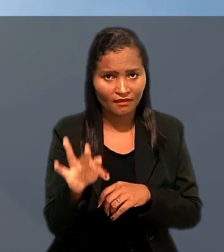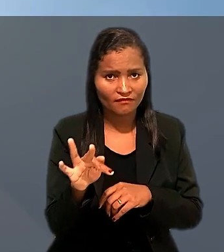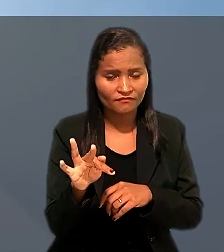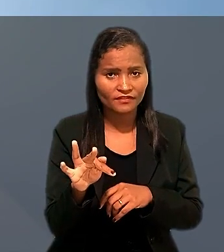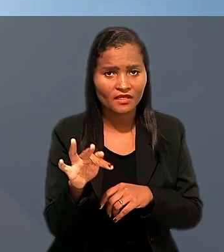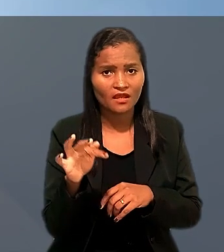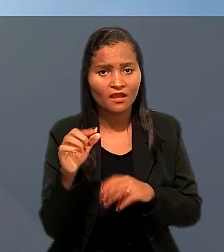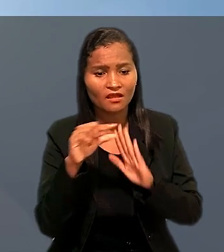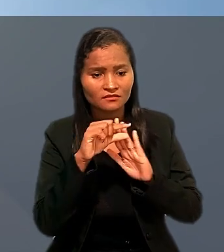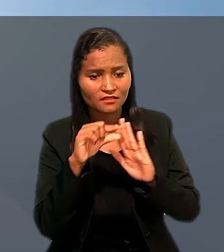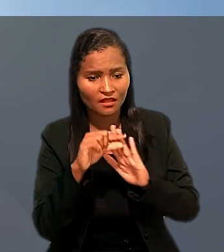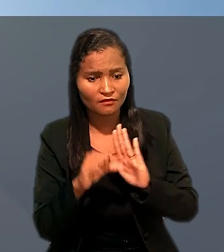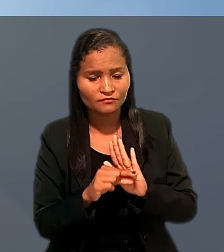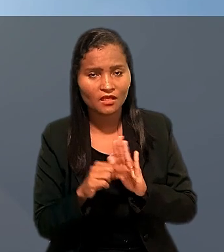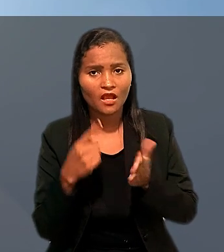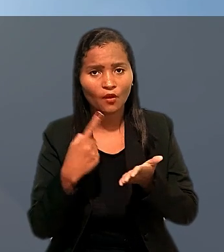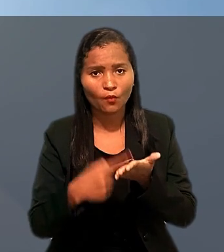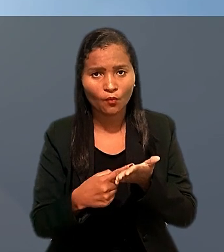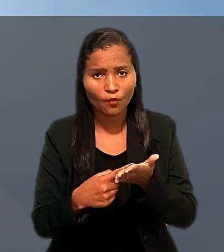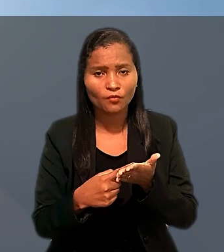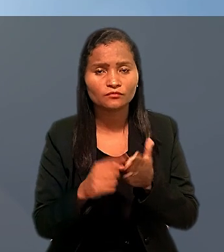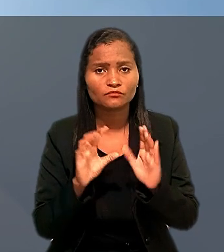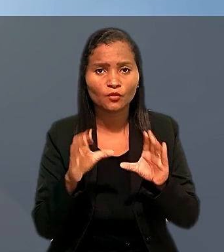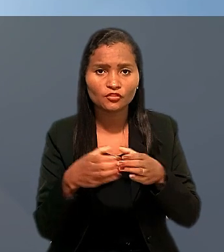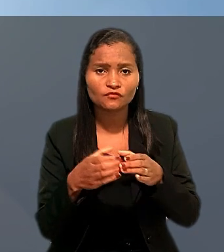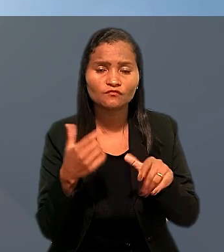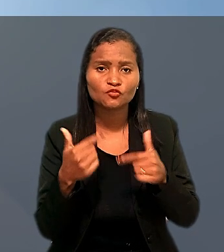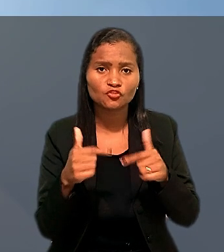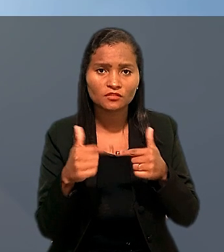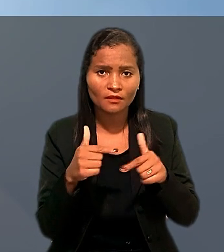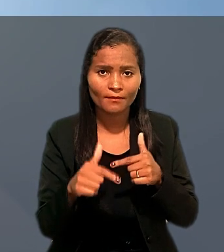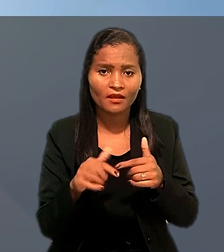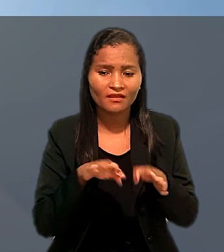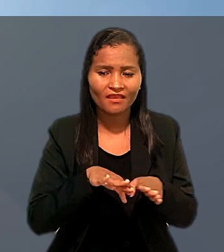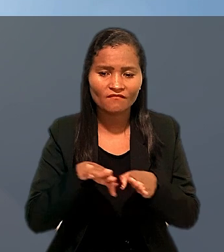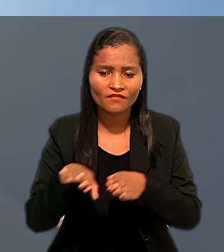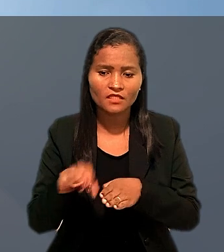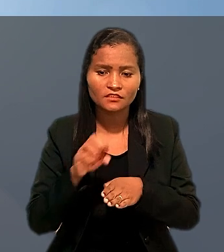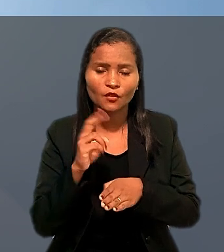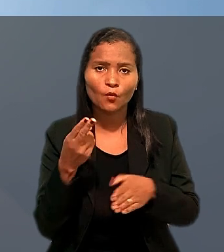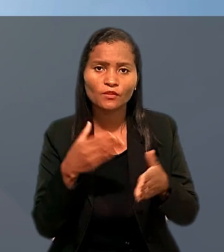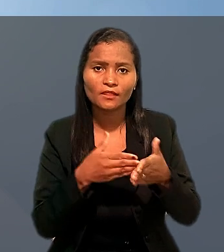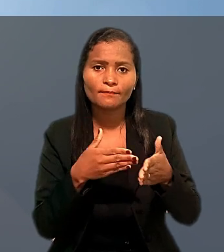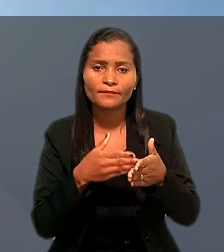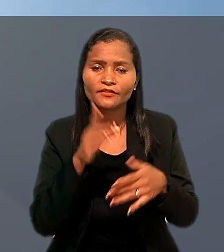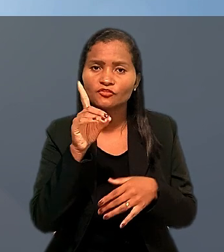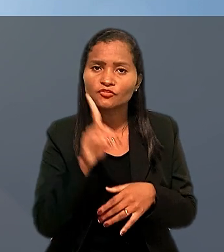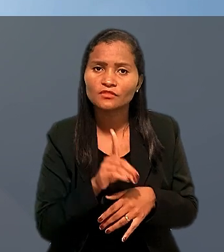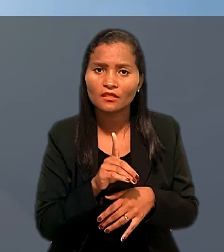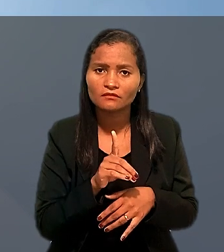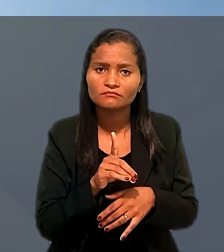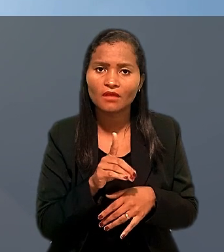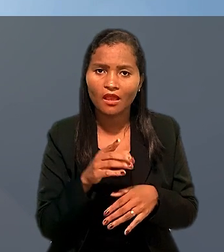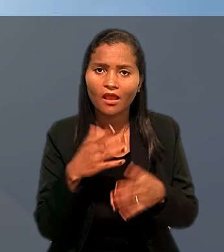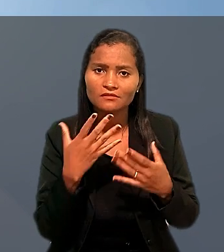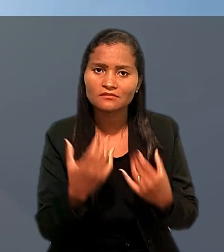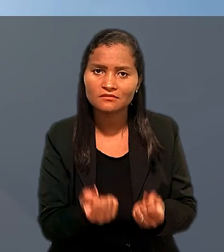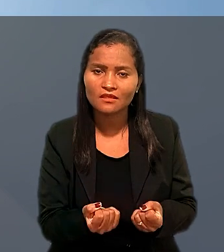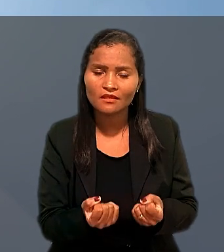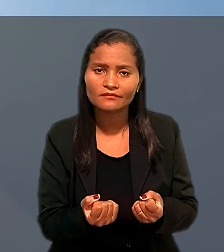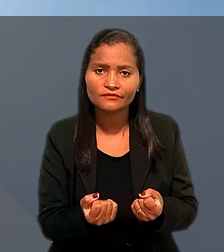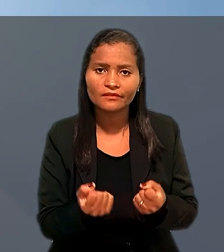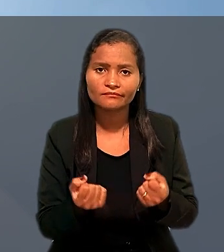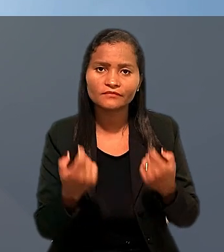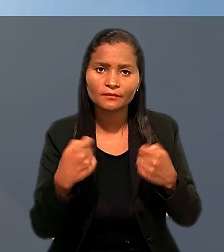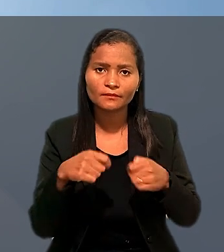Tribunal Federal, as cláusulas de acordos e convenções coletivas de trabalho que afastem ou limitem direitos são válidas